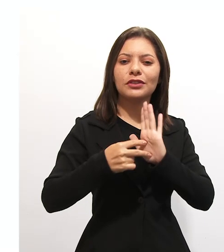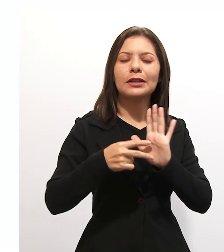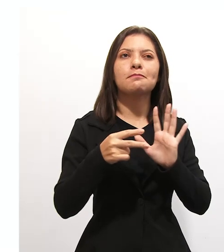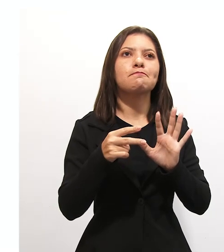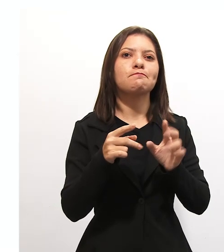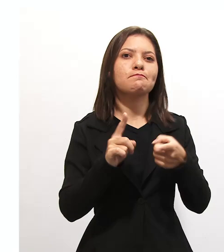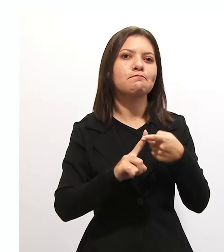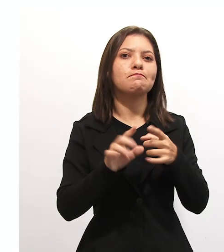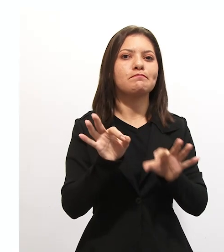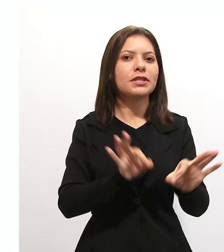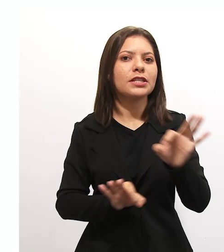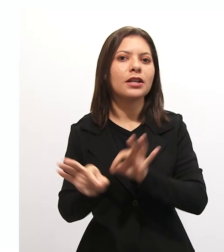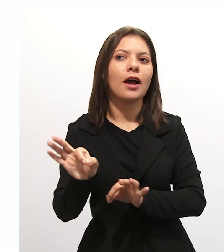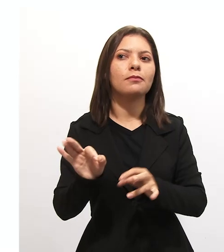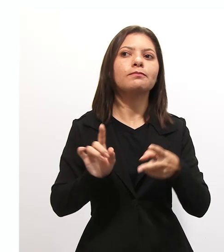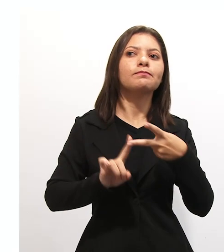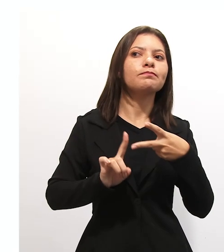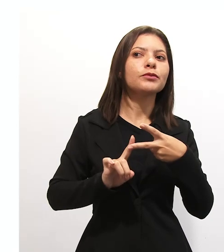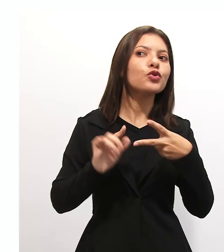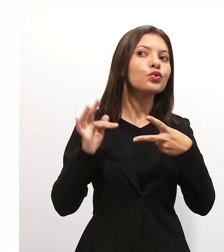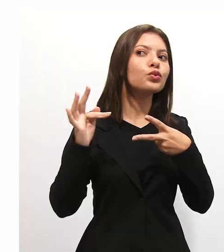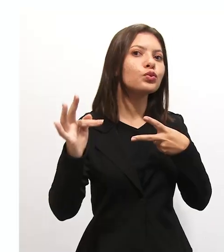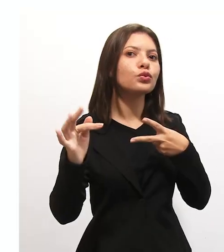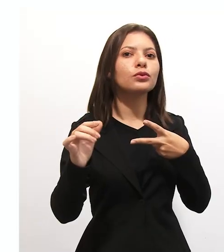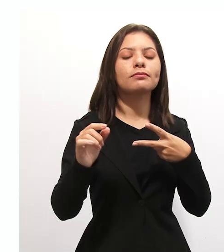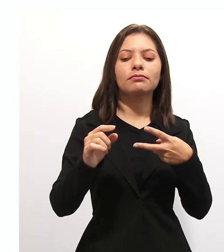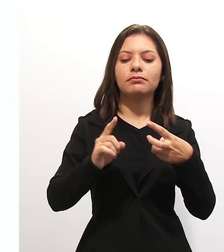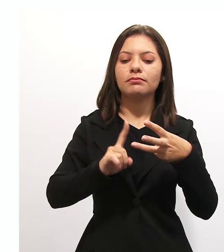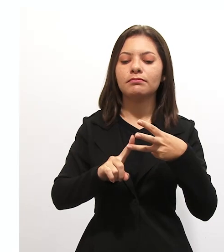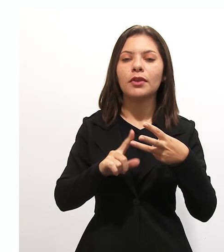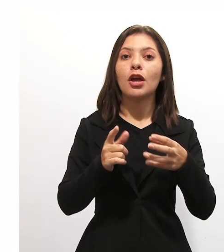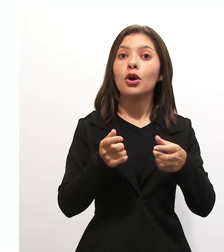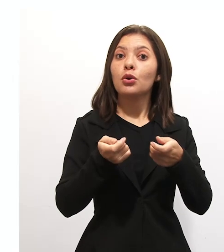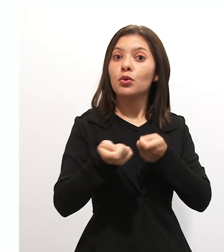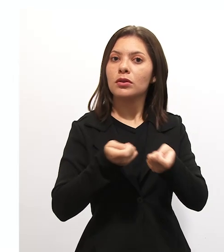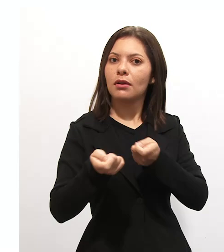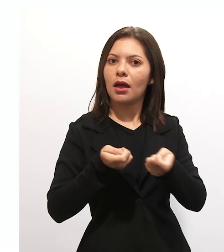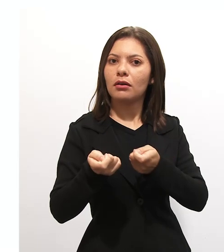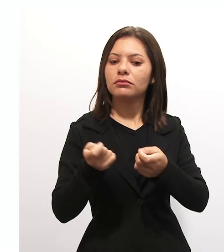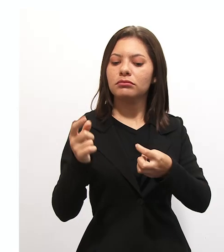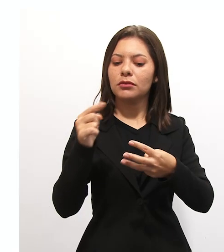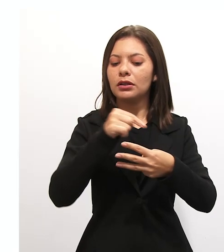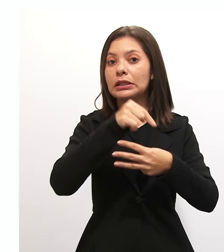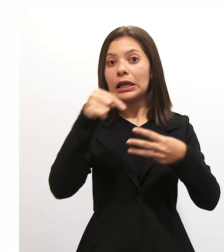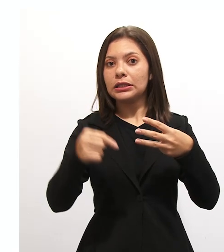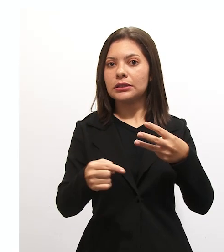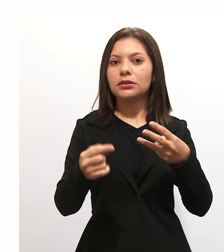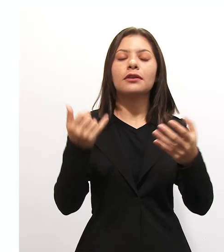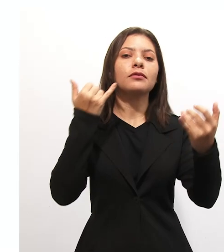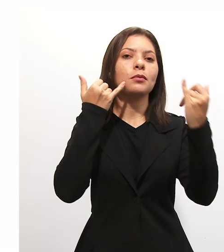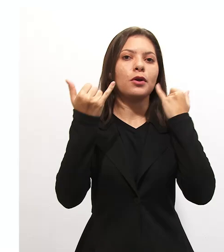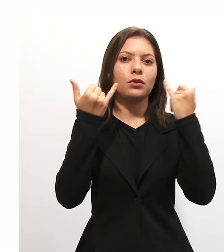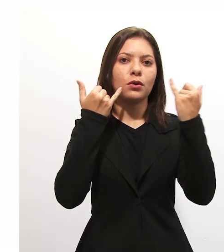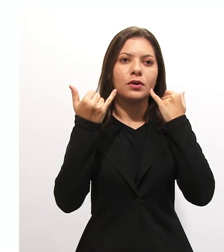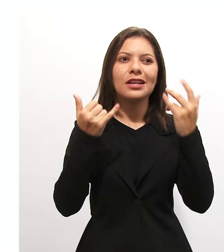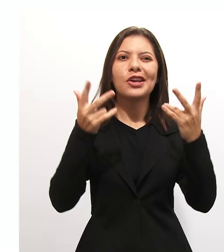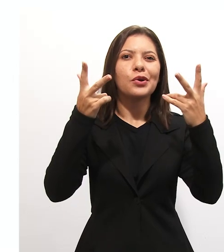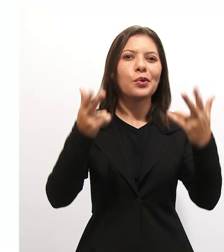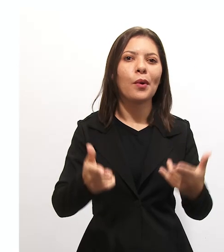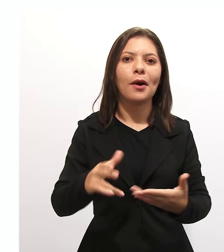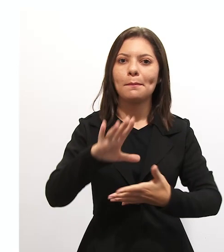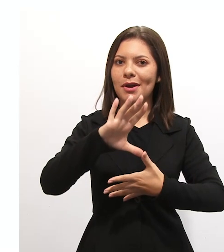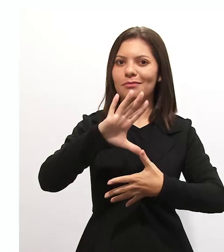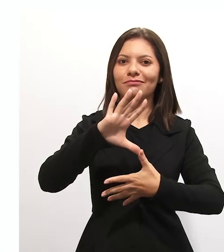planejar, prever, controlar o futuro da organização. E essas informações de custos é como se fosse um